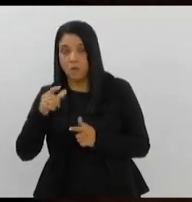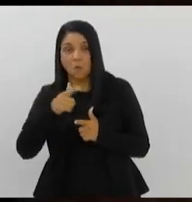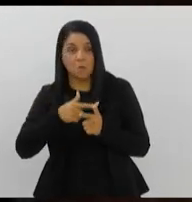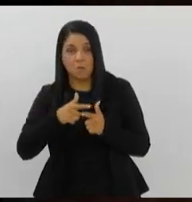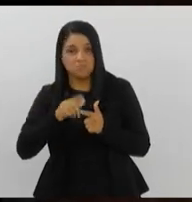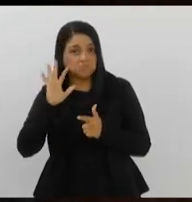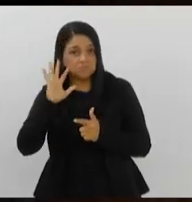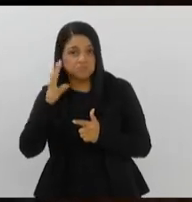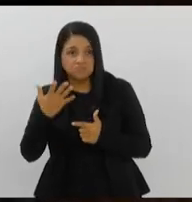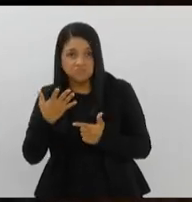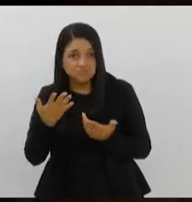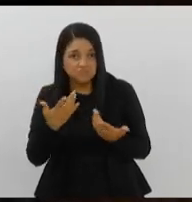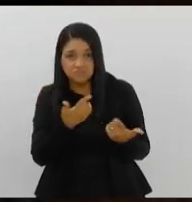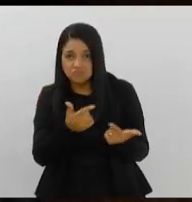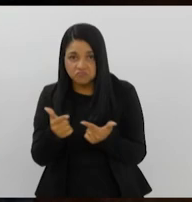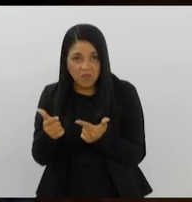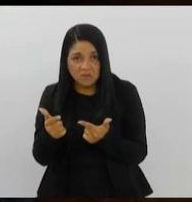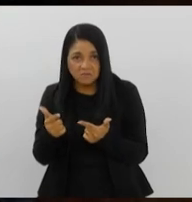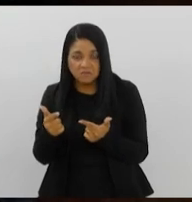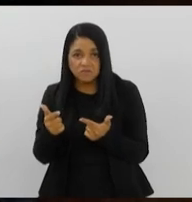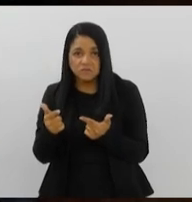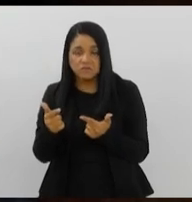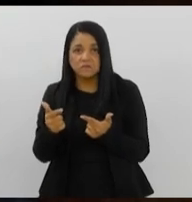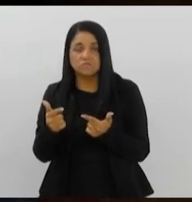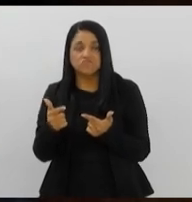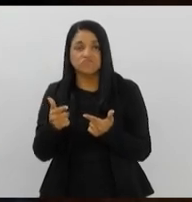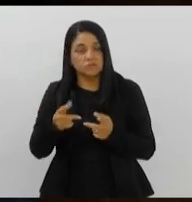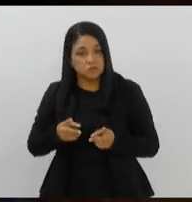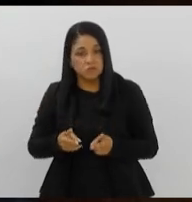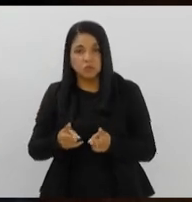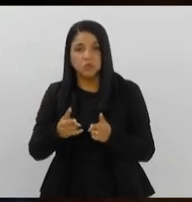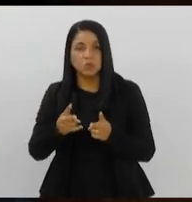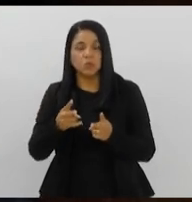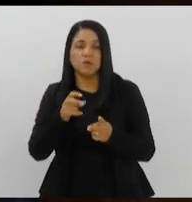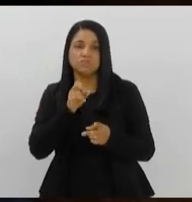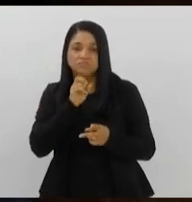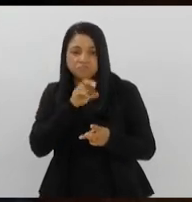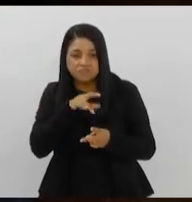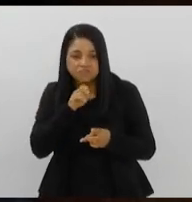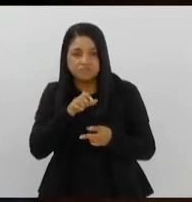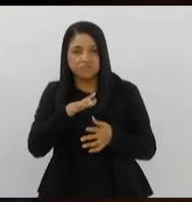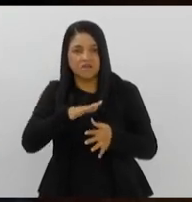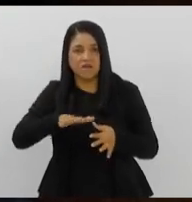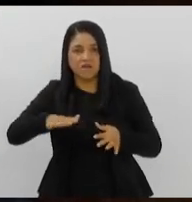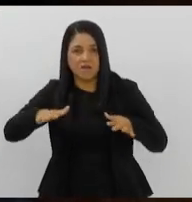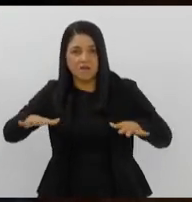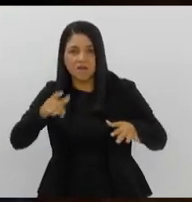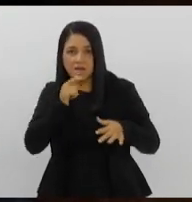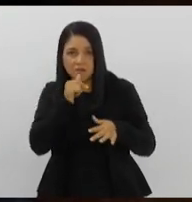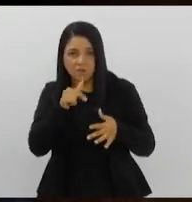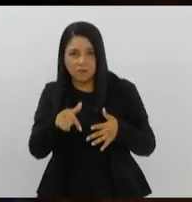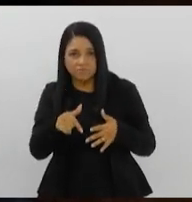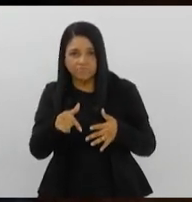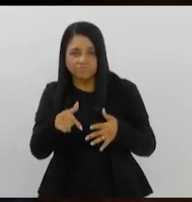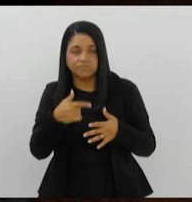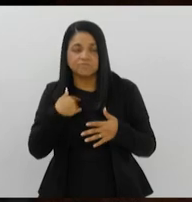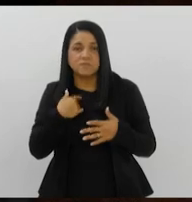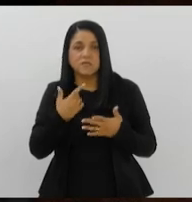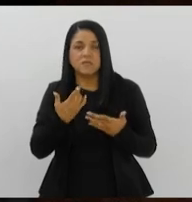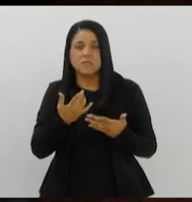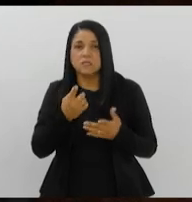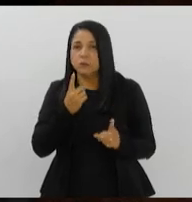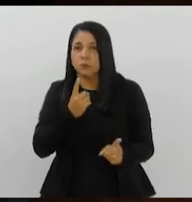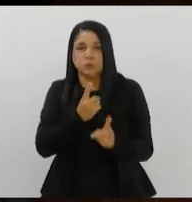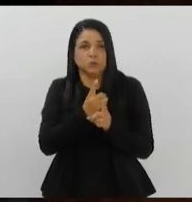solução, porque não houve a descontaminação e até agora também não se